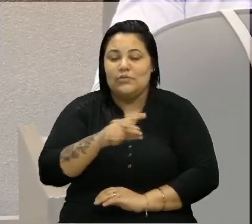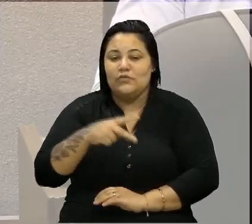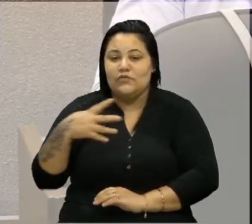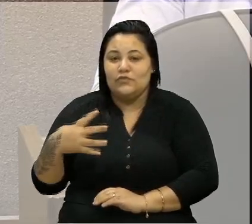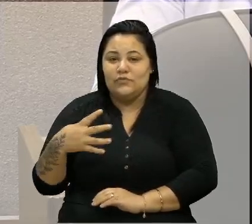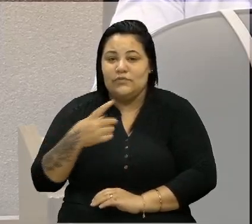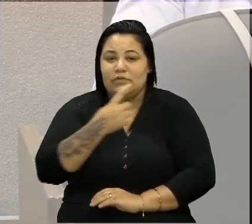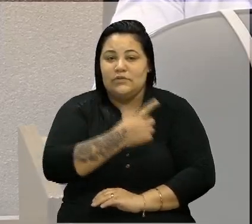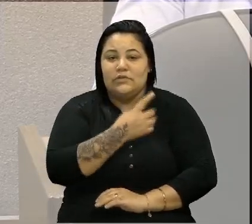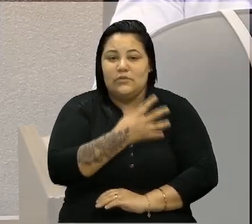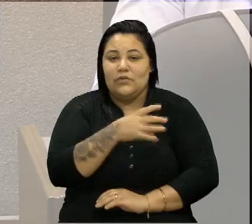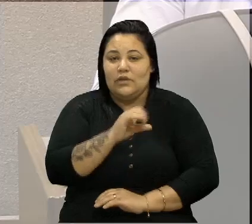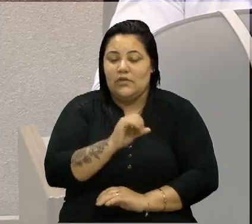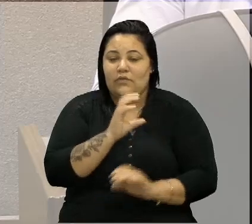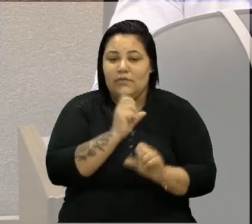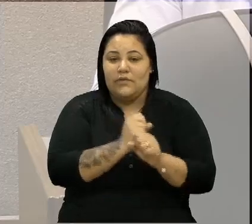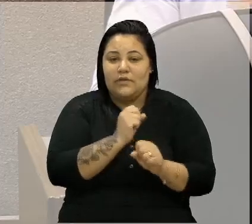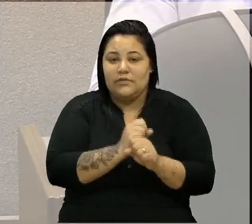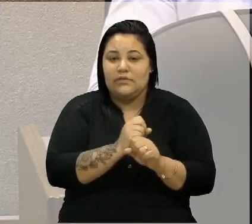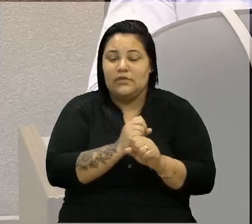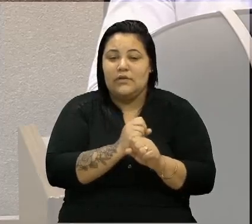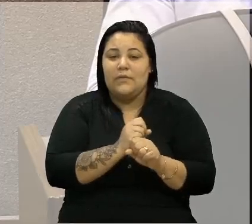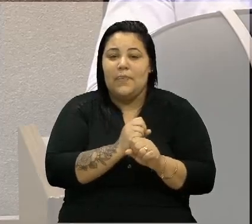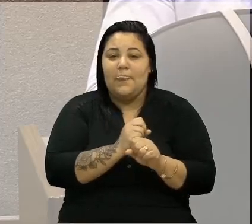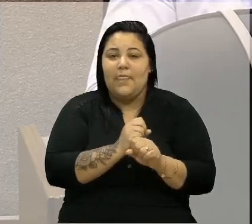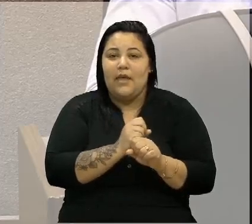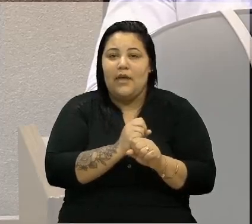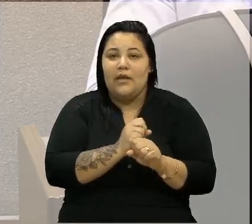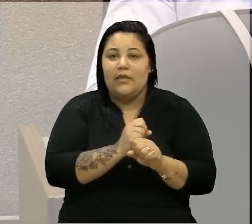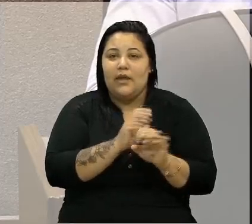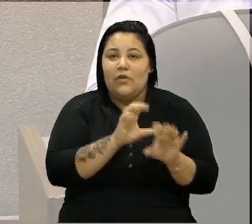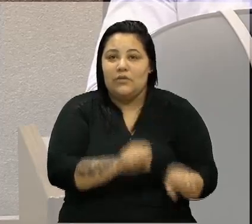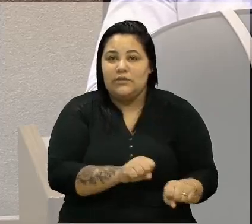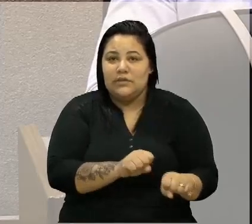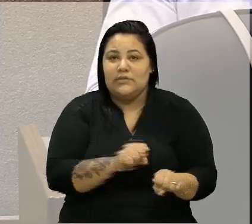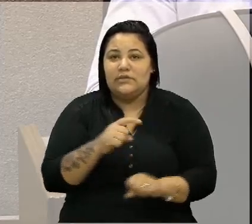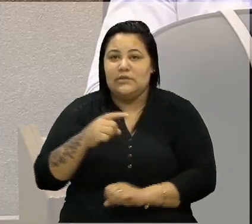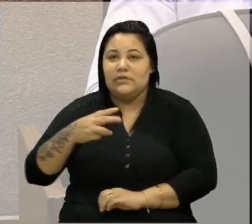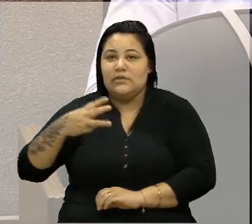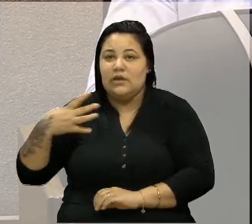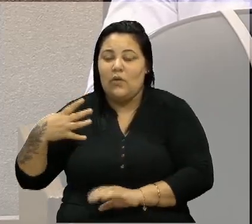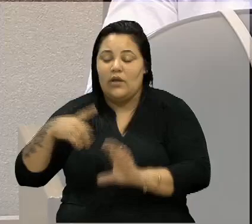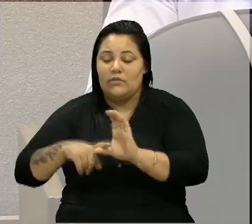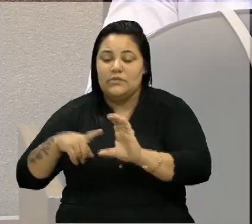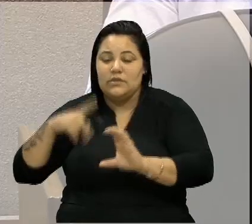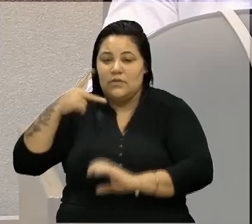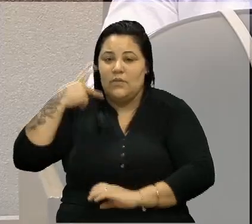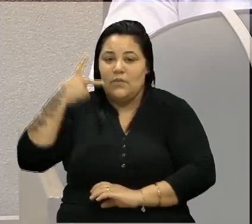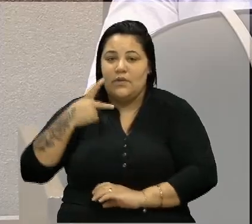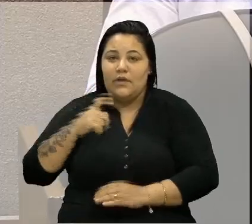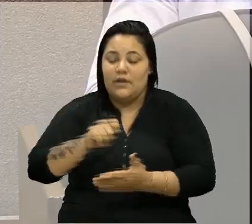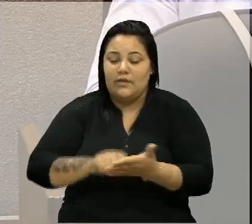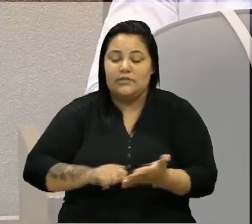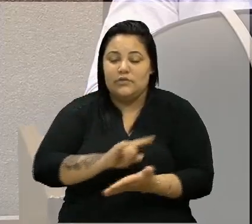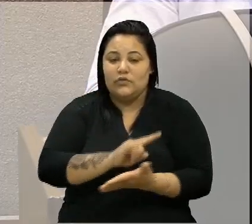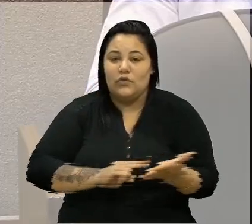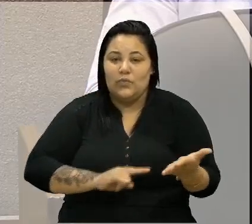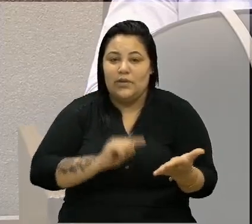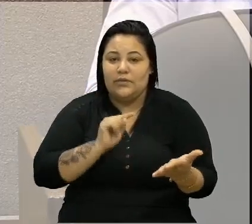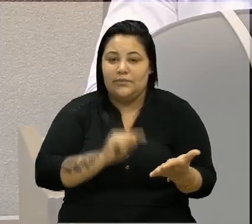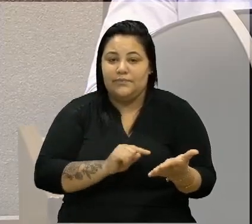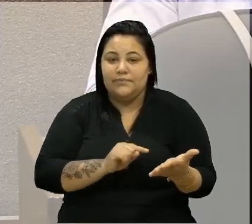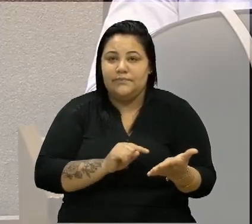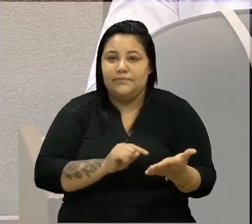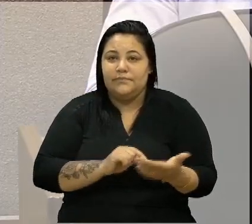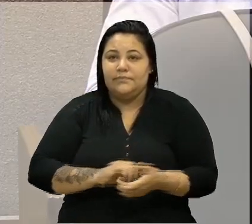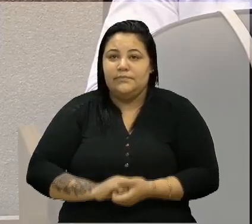2024, 149 anos de colonização e 134 de emancipação política. Assinam este